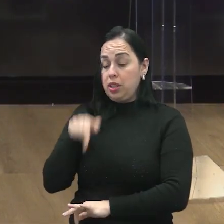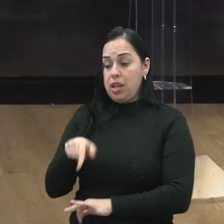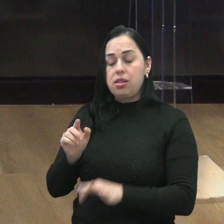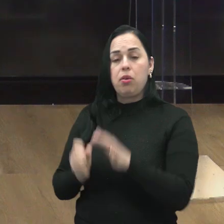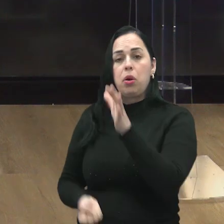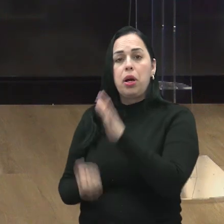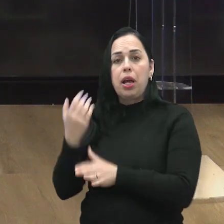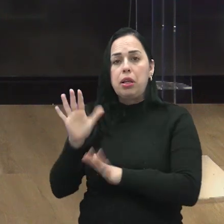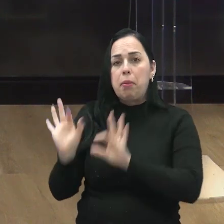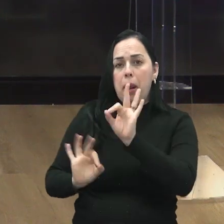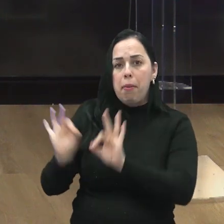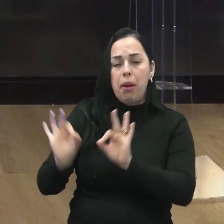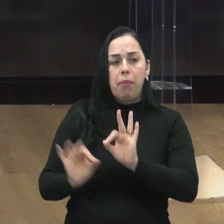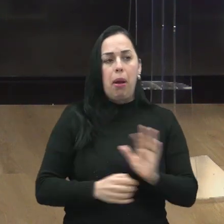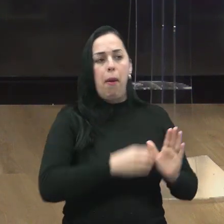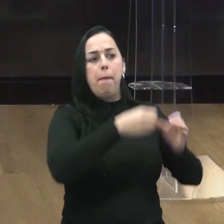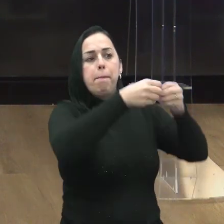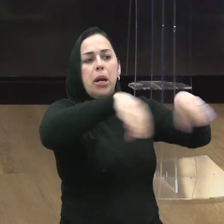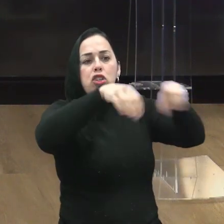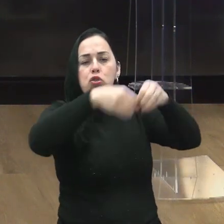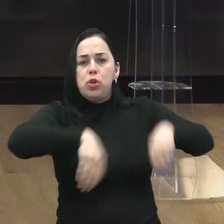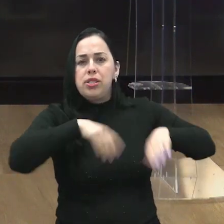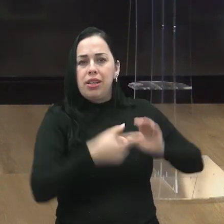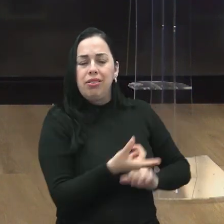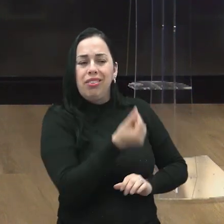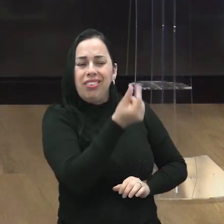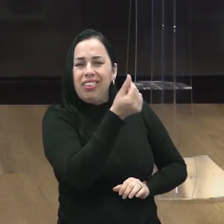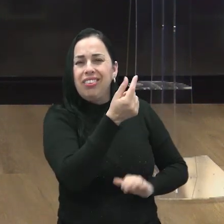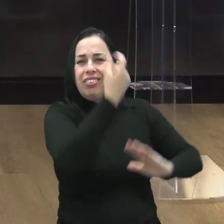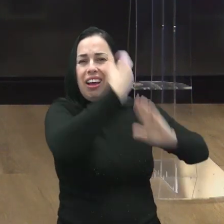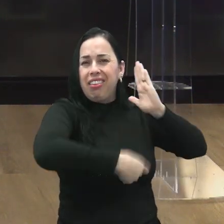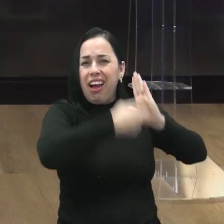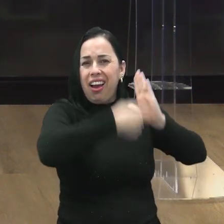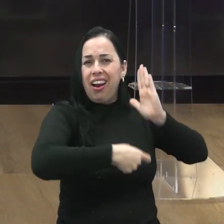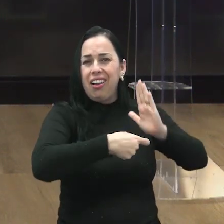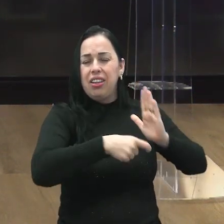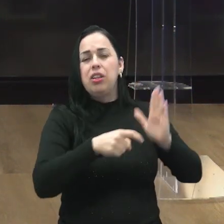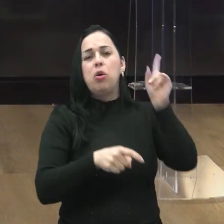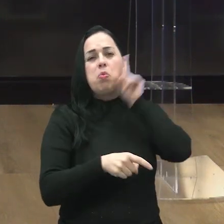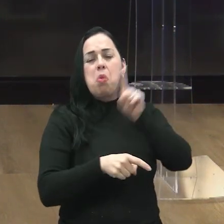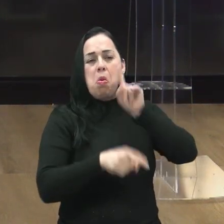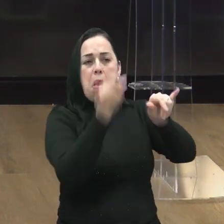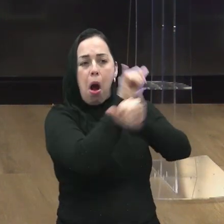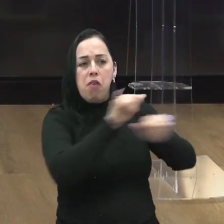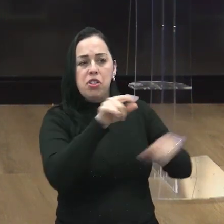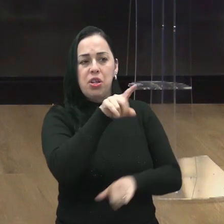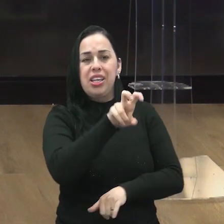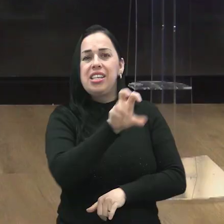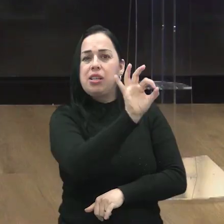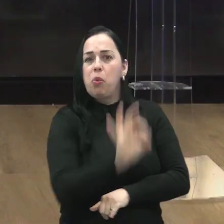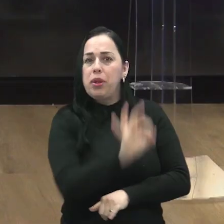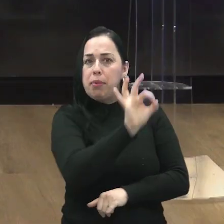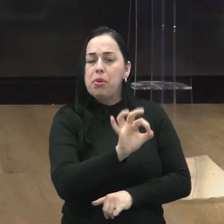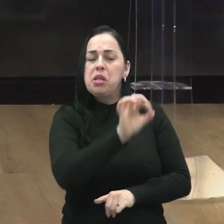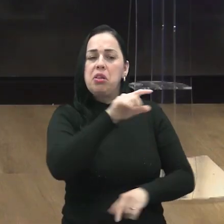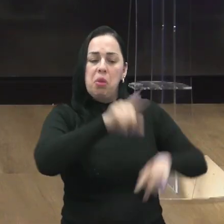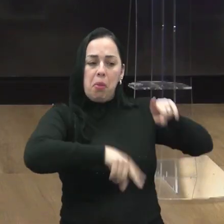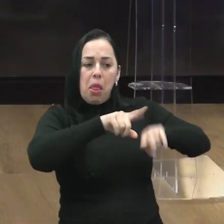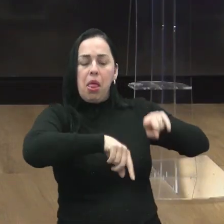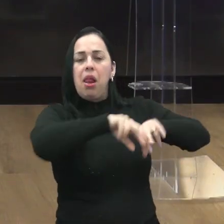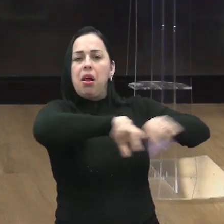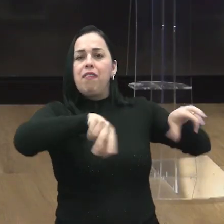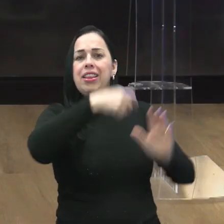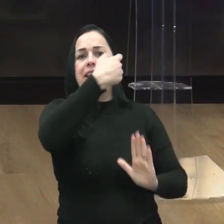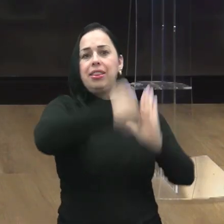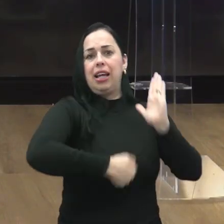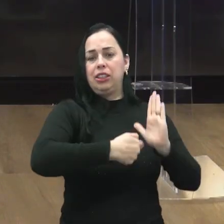para minimizar os impactos econômicos do tarifaço imposto pelos Estados Unidos aos produtos brasileiros. Entre